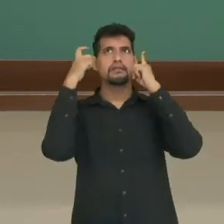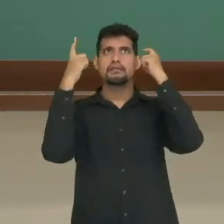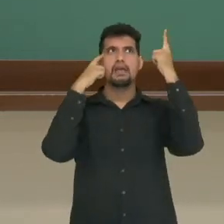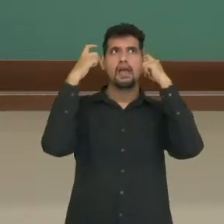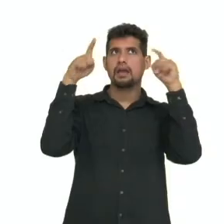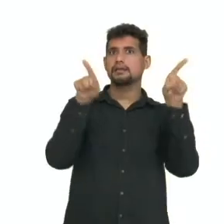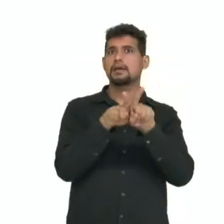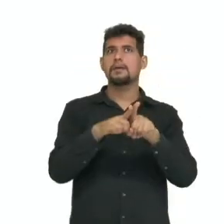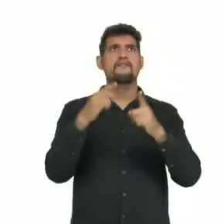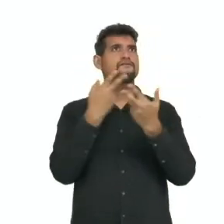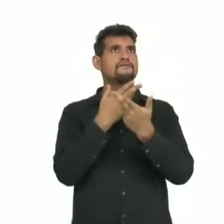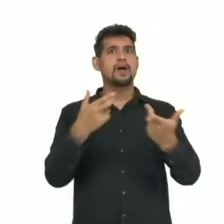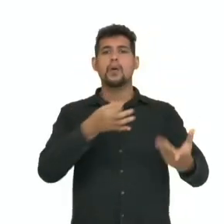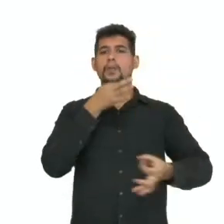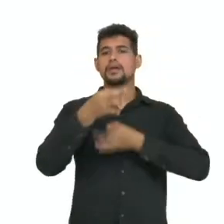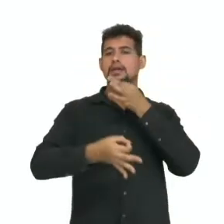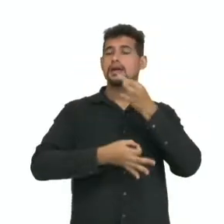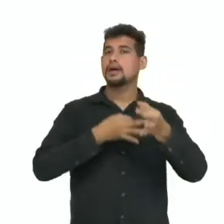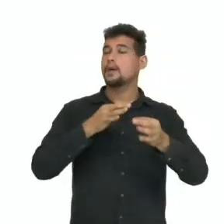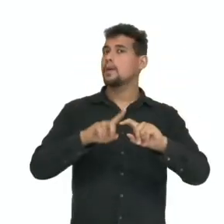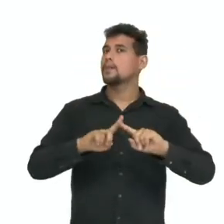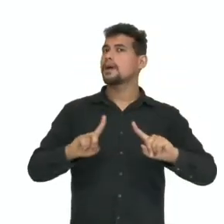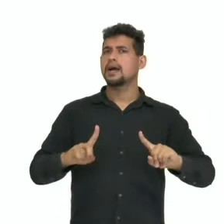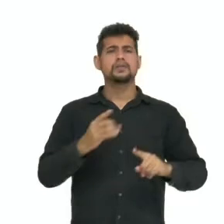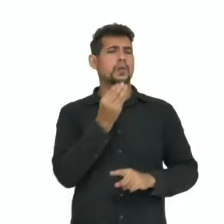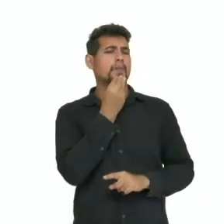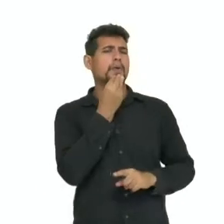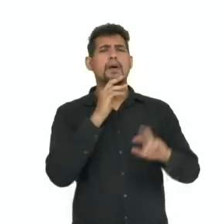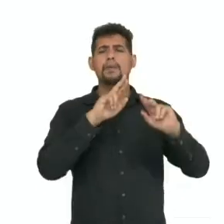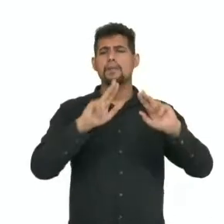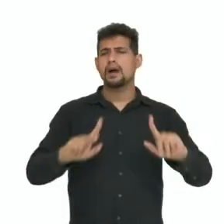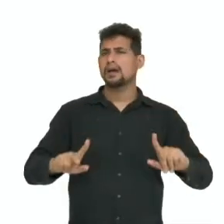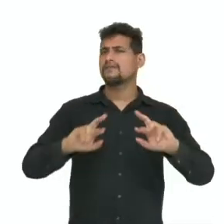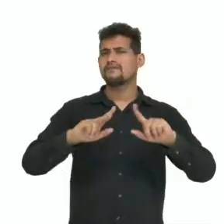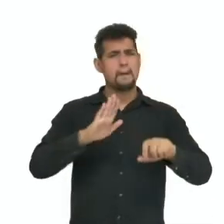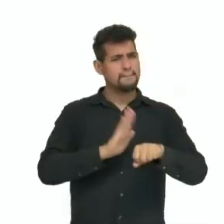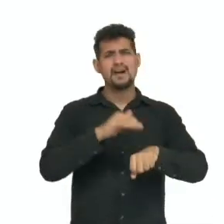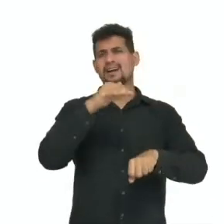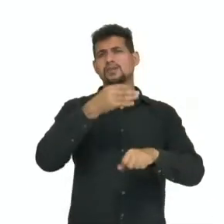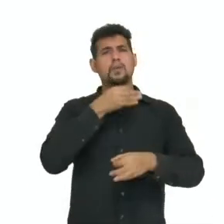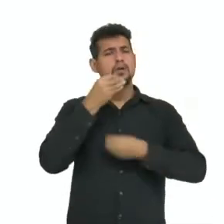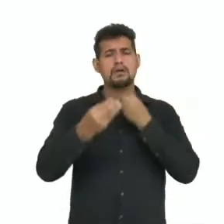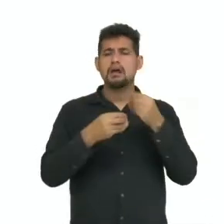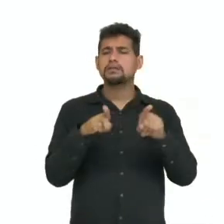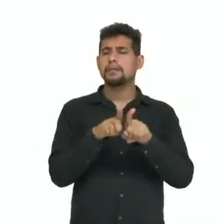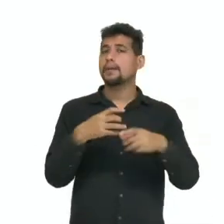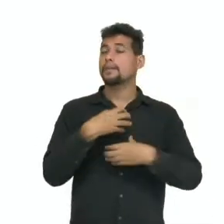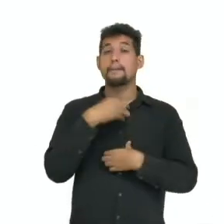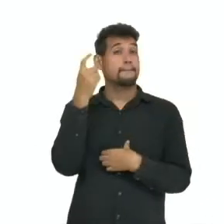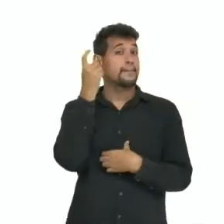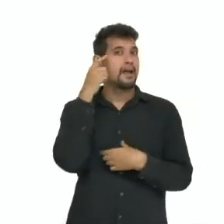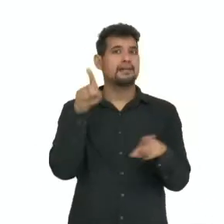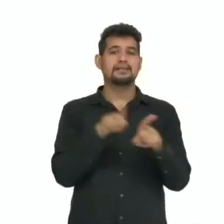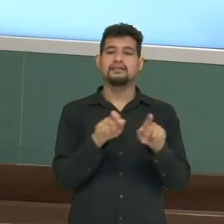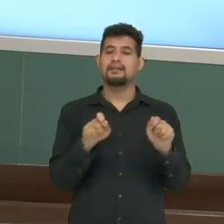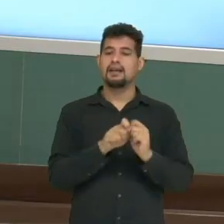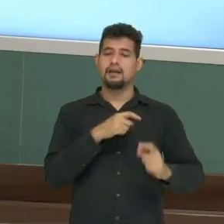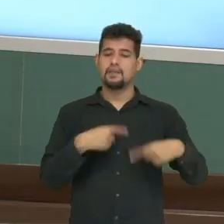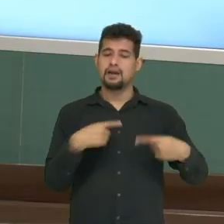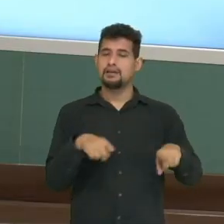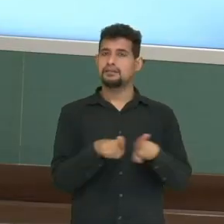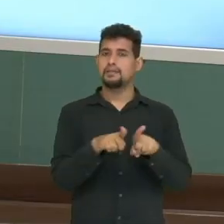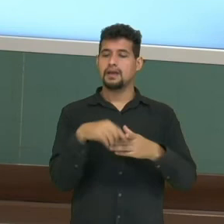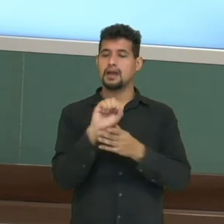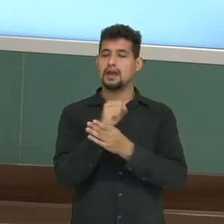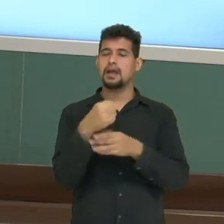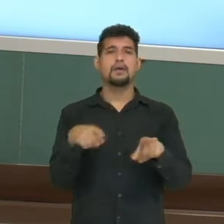opiniões, mais oportunidade de maneiras diferentes de você pensar e agir politicamente.